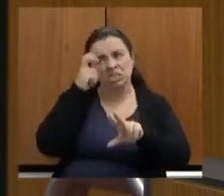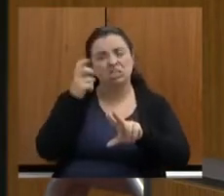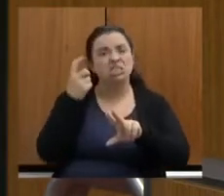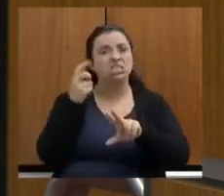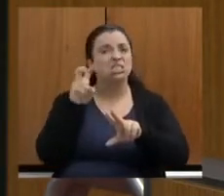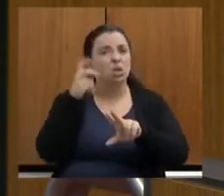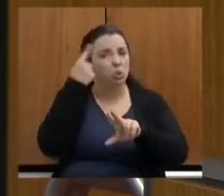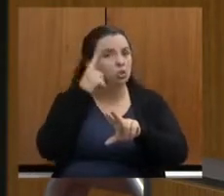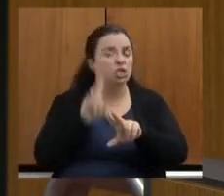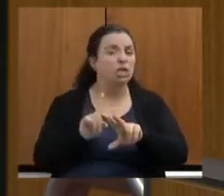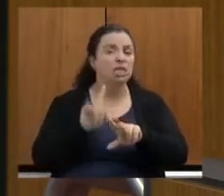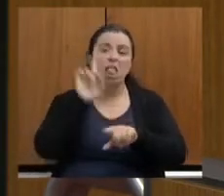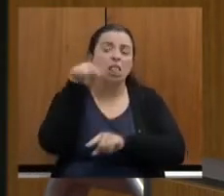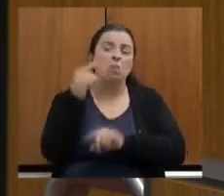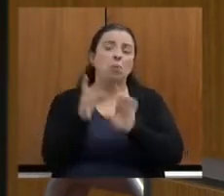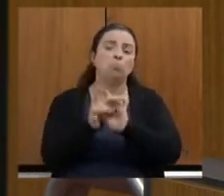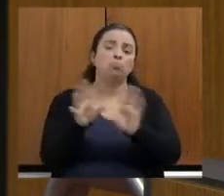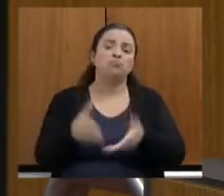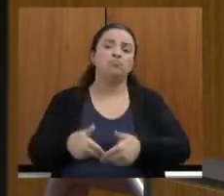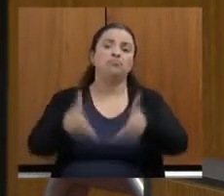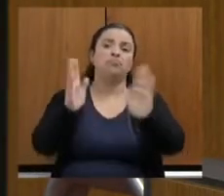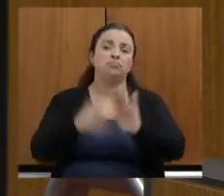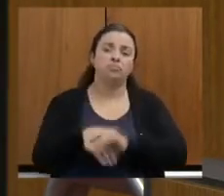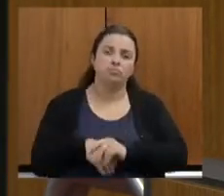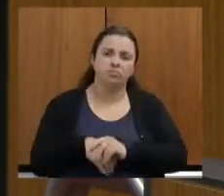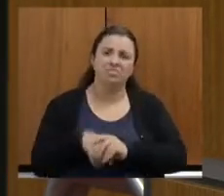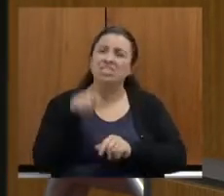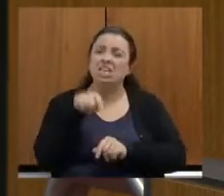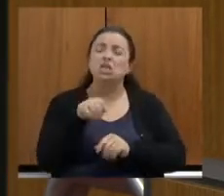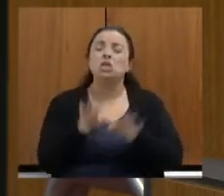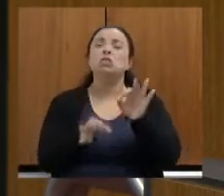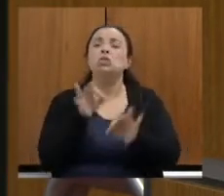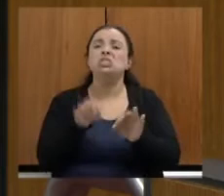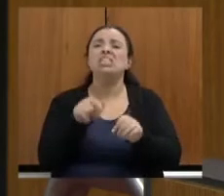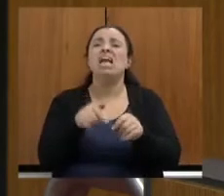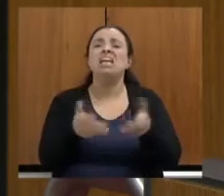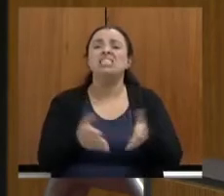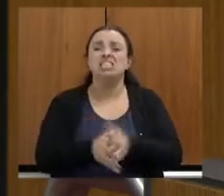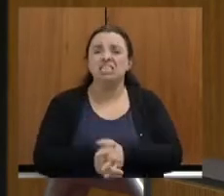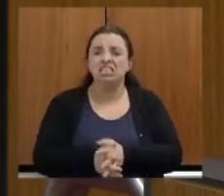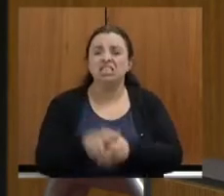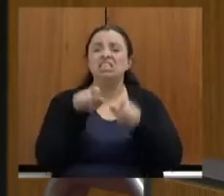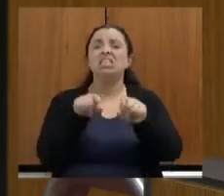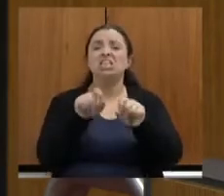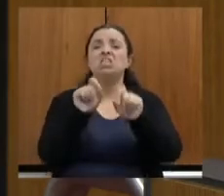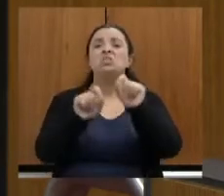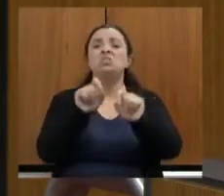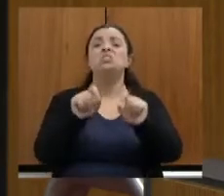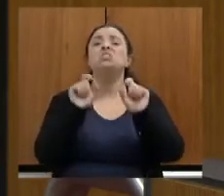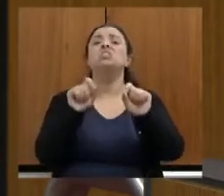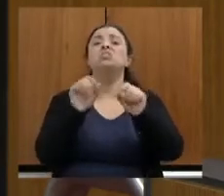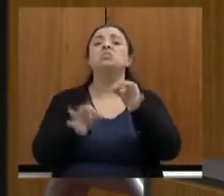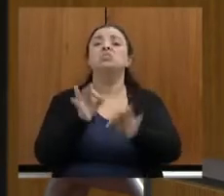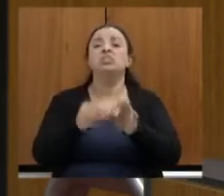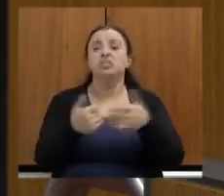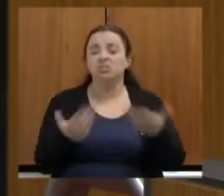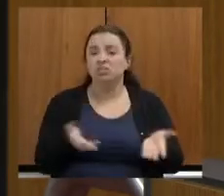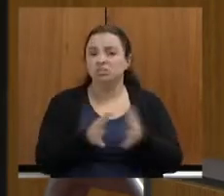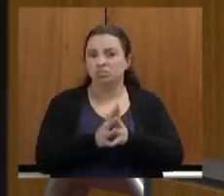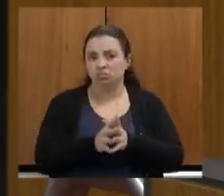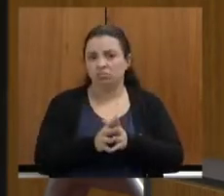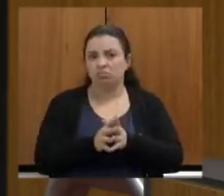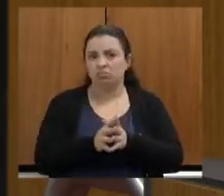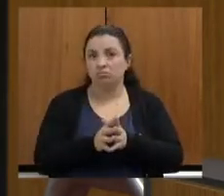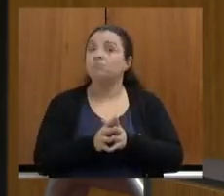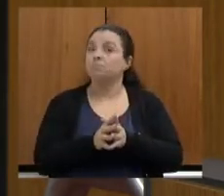e soltaram que país que justiça é essa E aí e se um